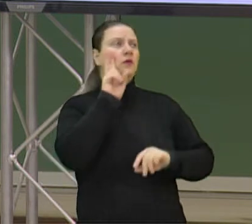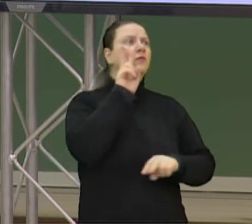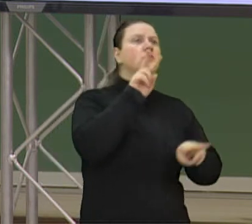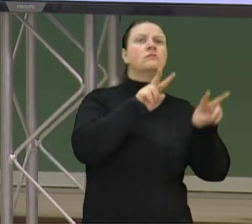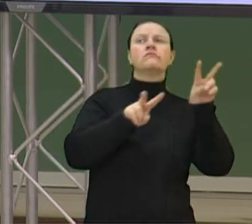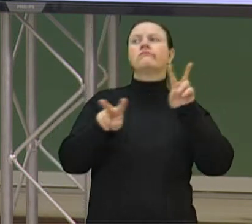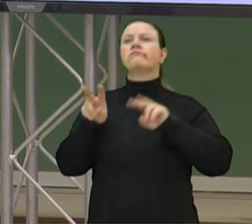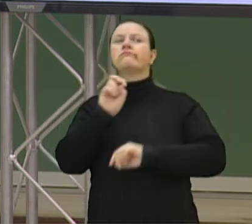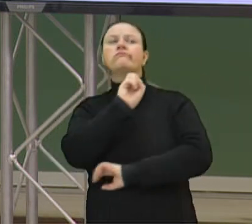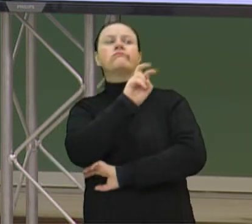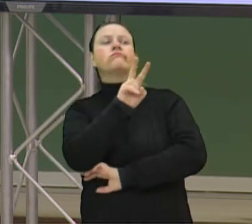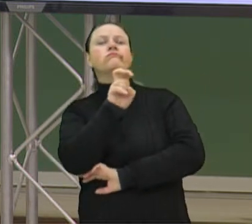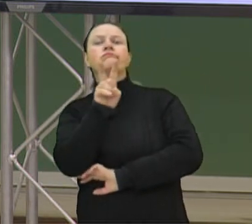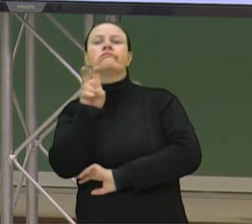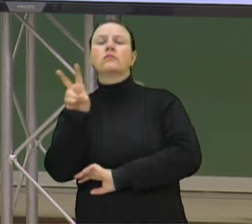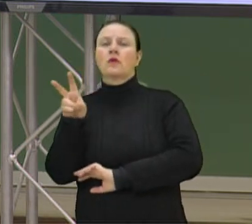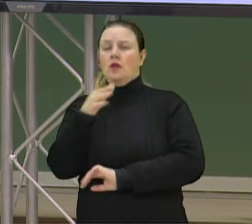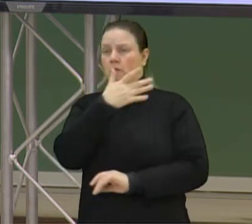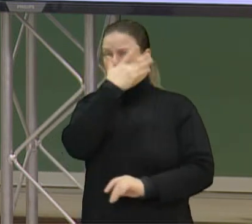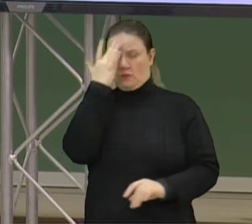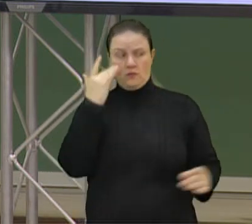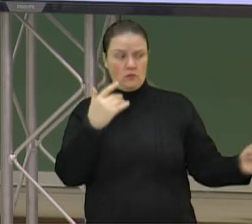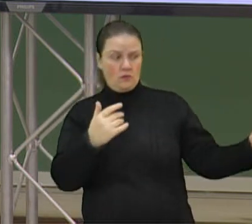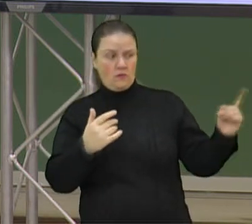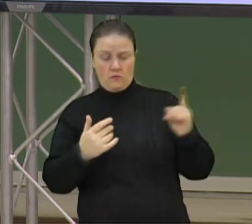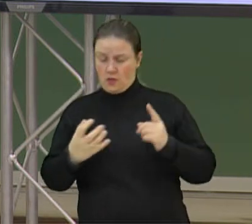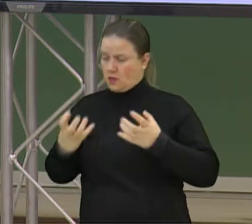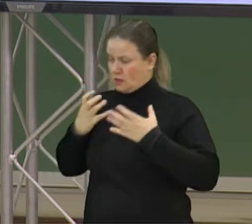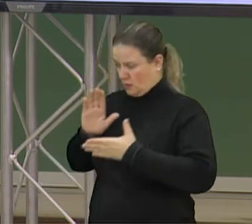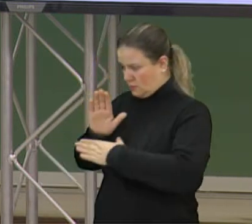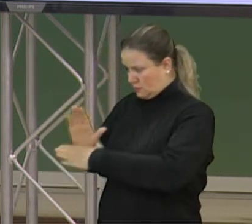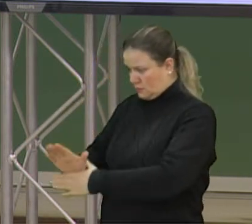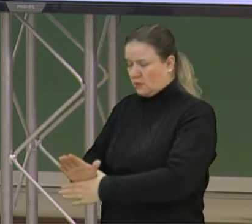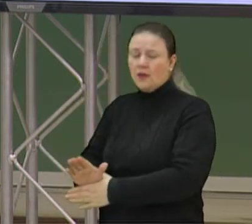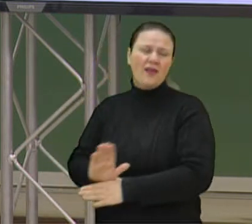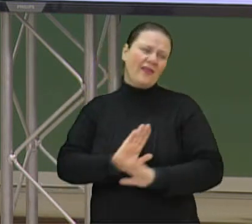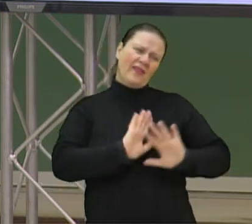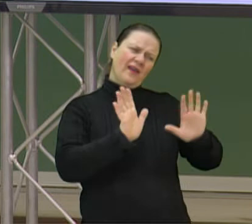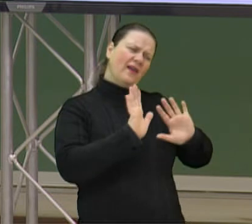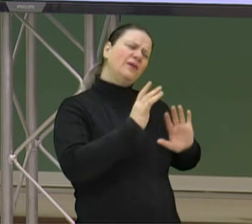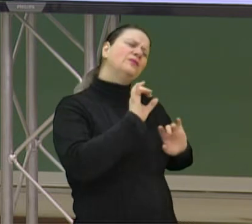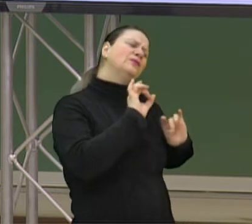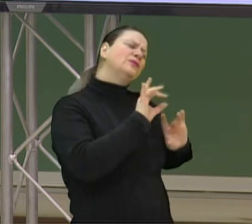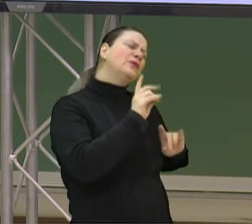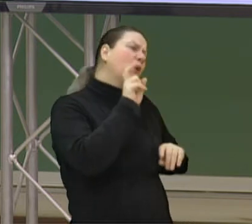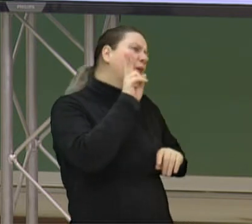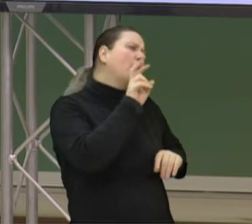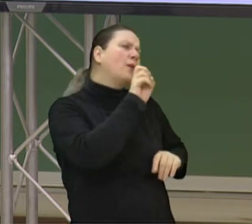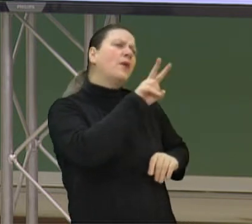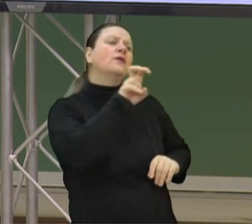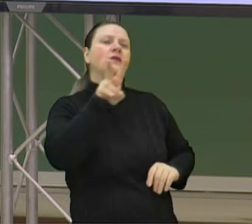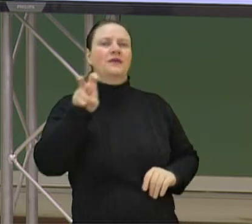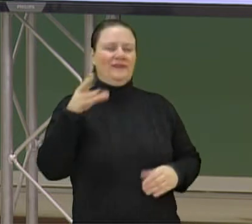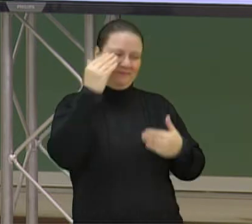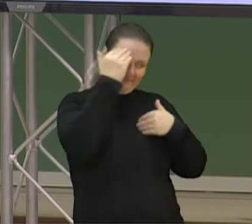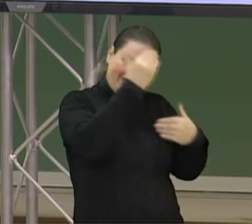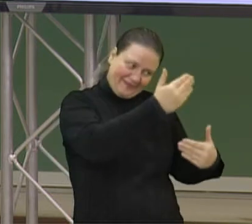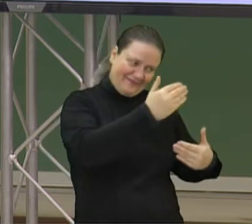É quando a gente, um vendedor vem oferecer ajuda pra gente, né? Então a gente fala, não, só estou olhando, muito obrigada.